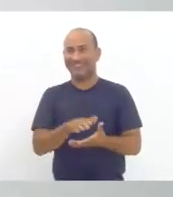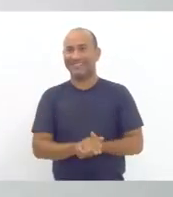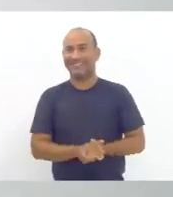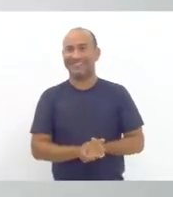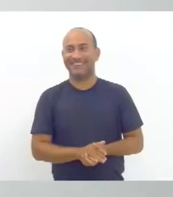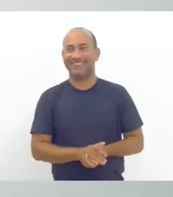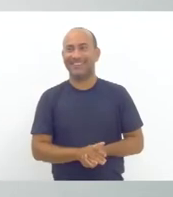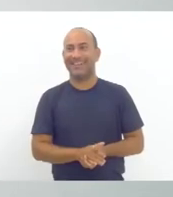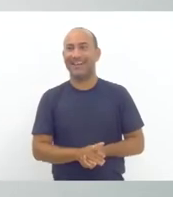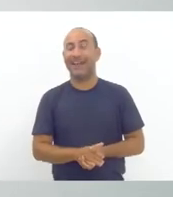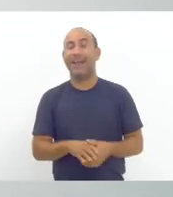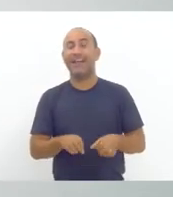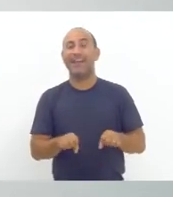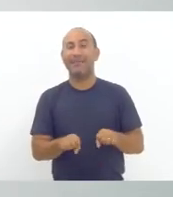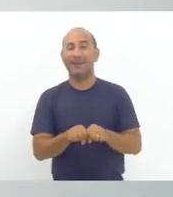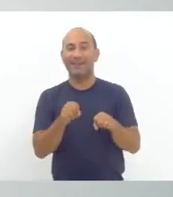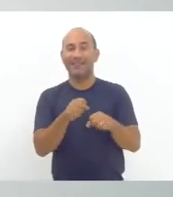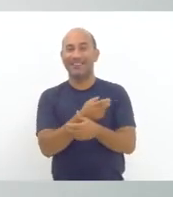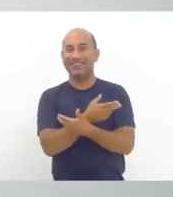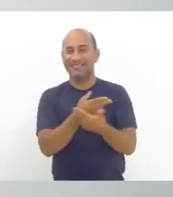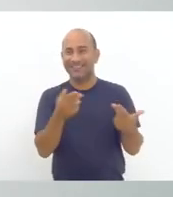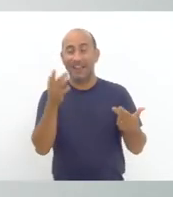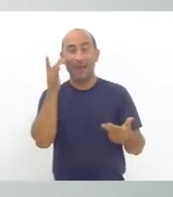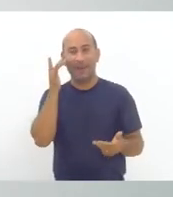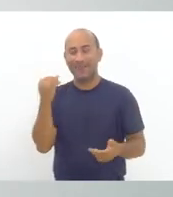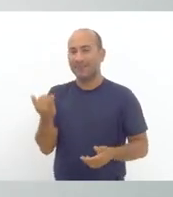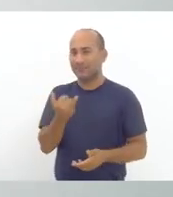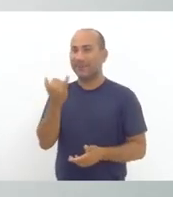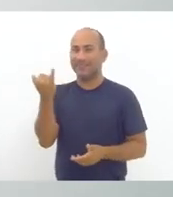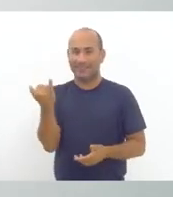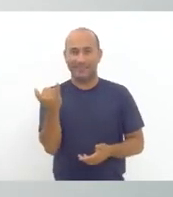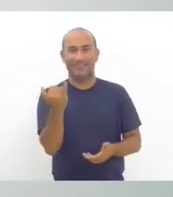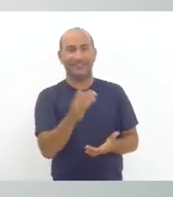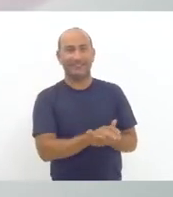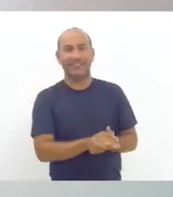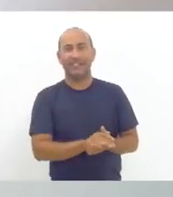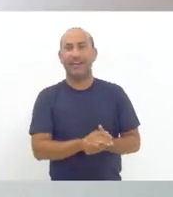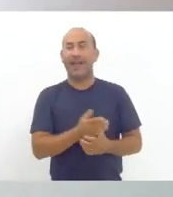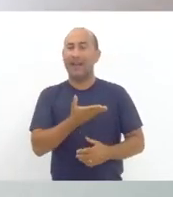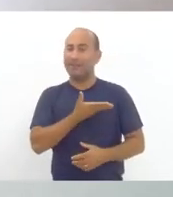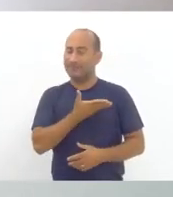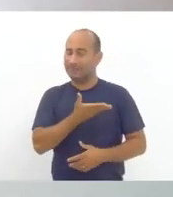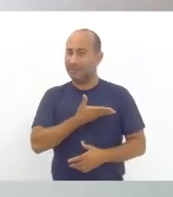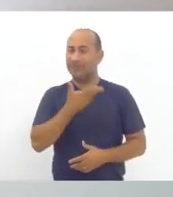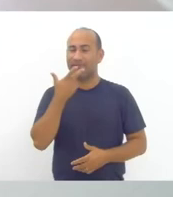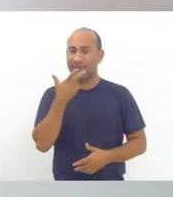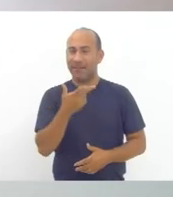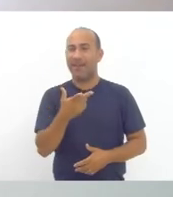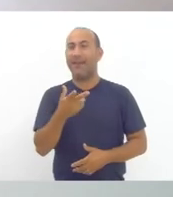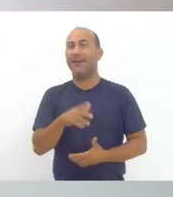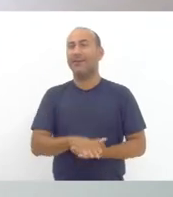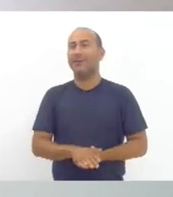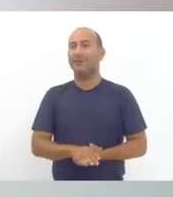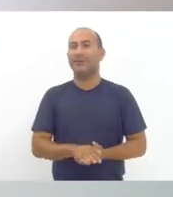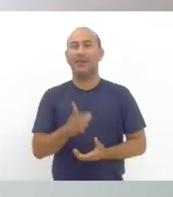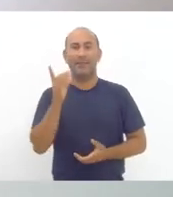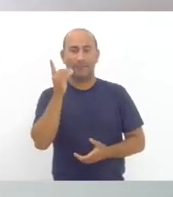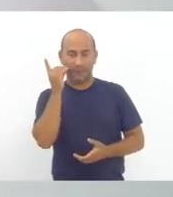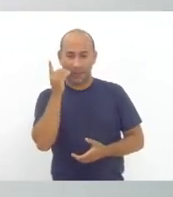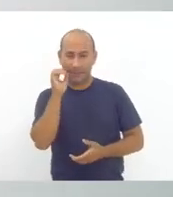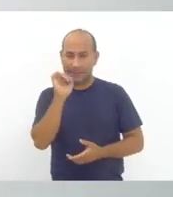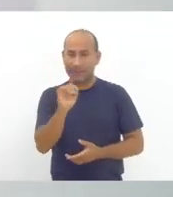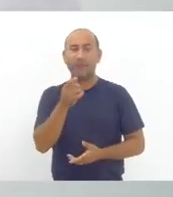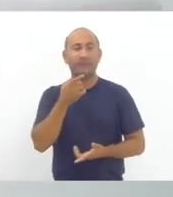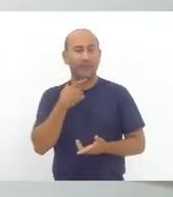quebrando todos os protocolos mas acho que é importante tantos amigos aqui dago novamente ao Deputado Rodrigo se deseja